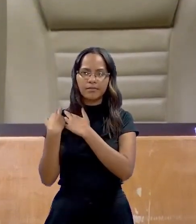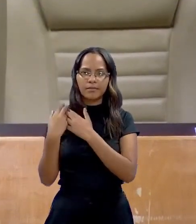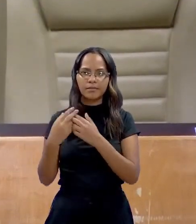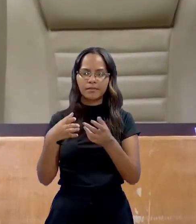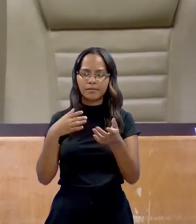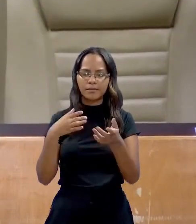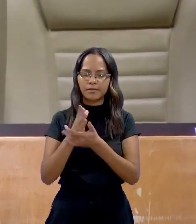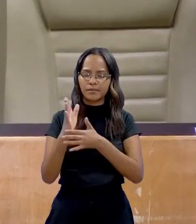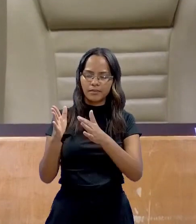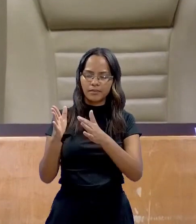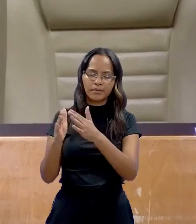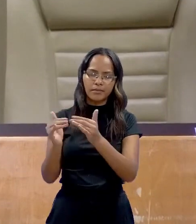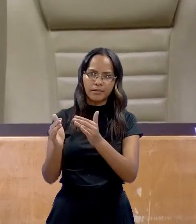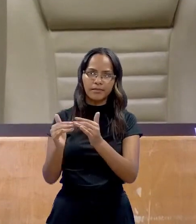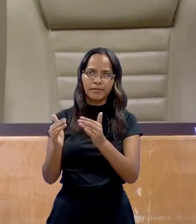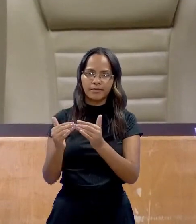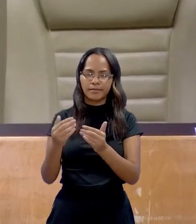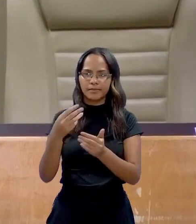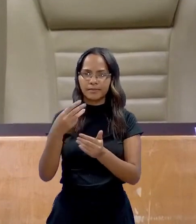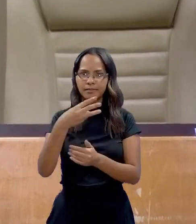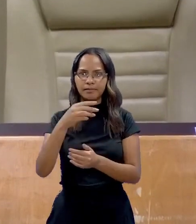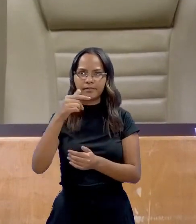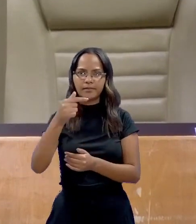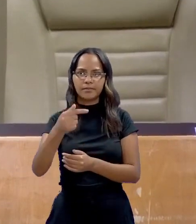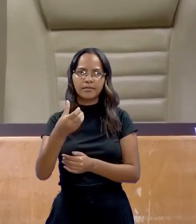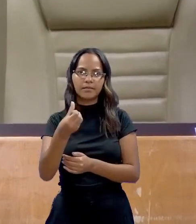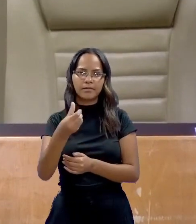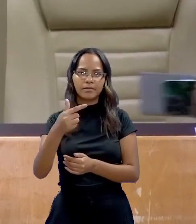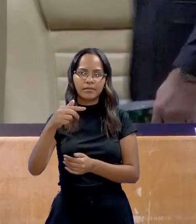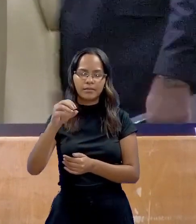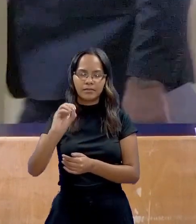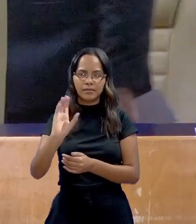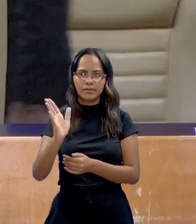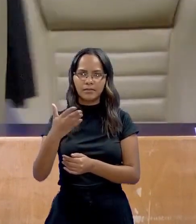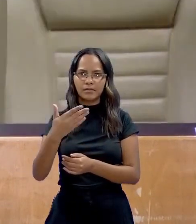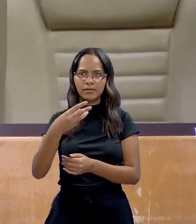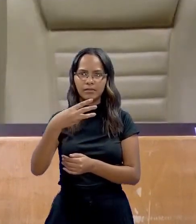seguintes requerimentos: 3.670 e